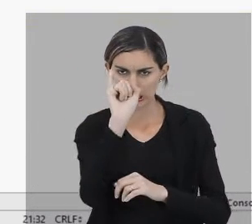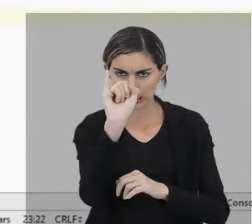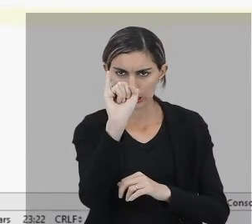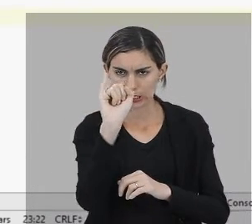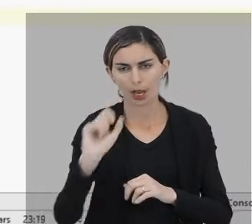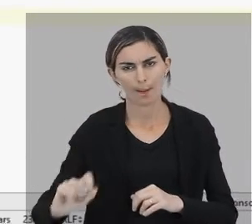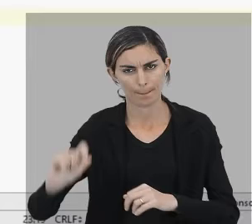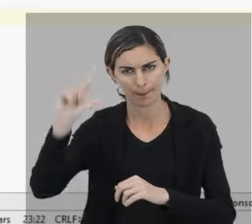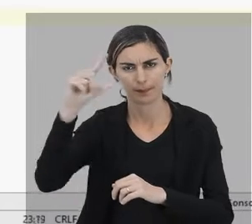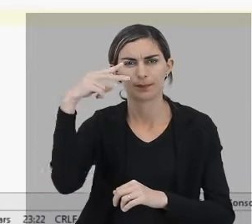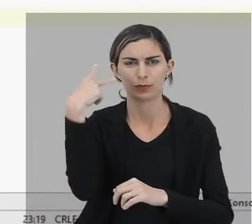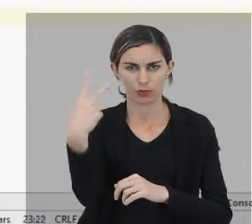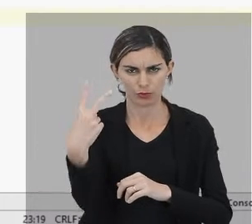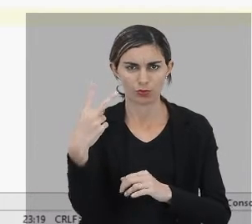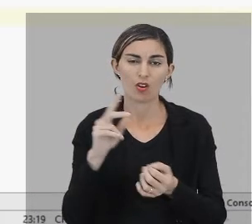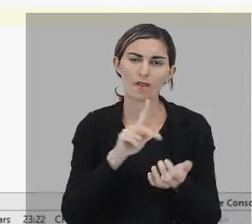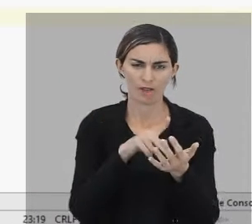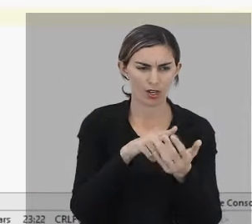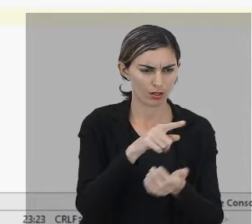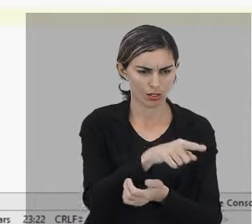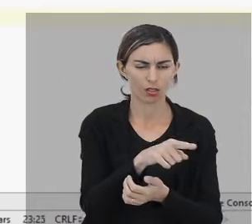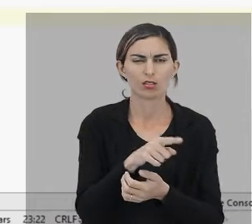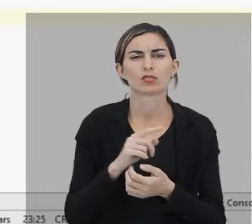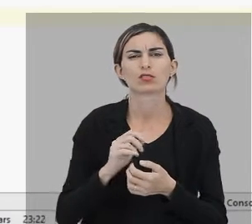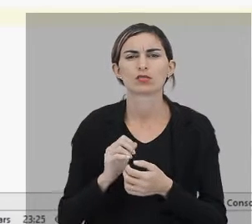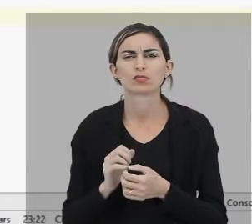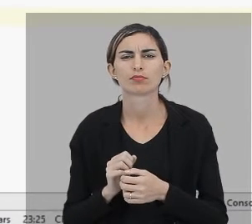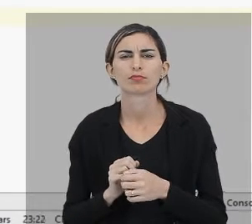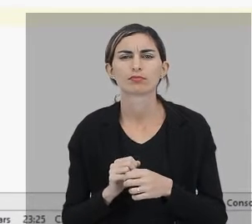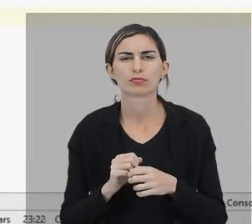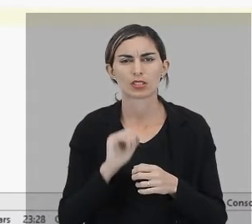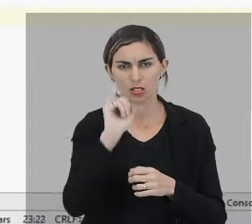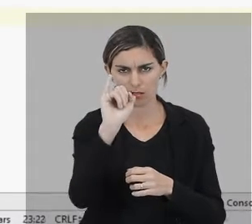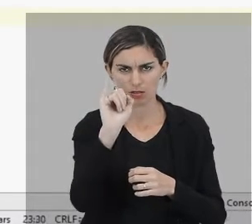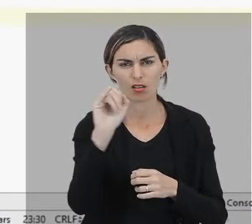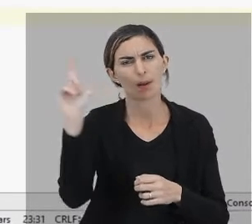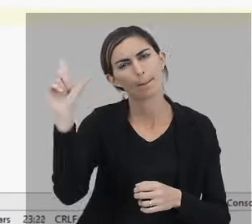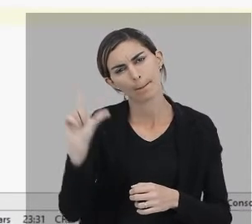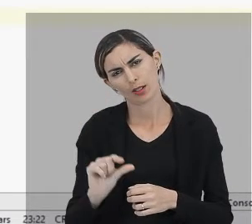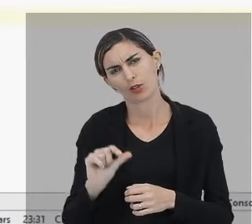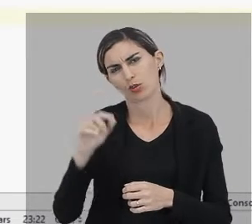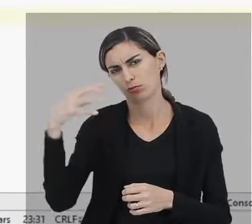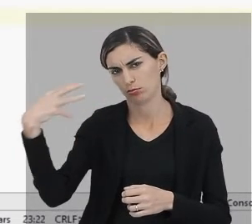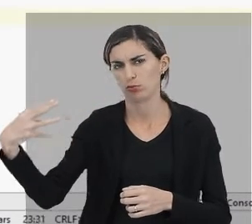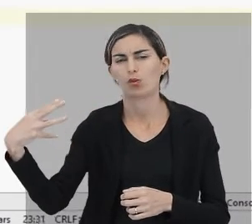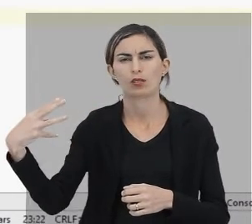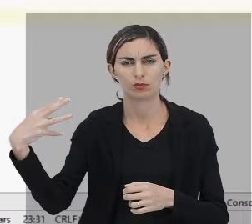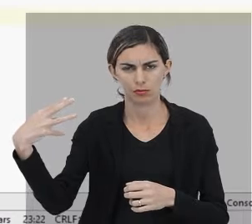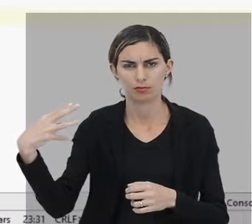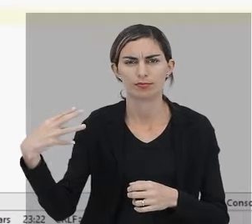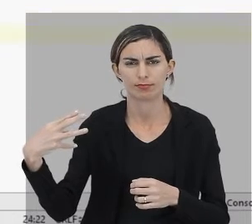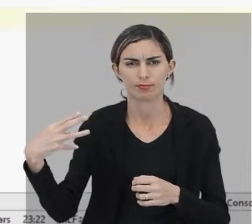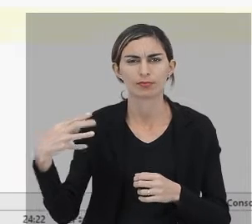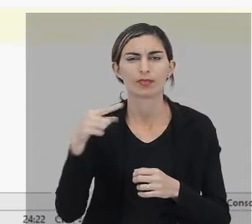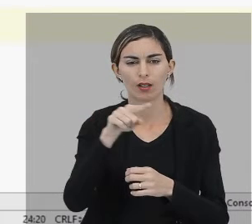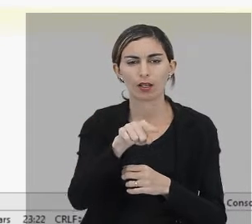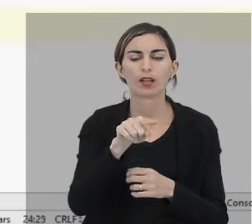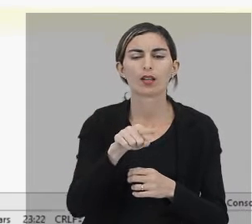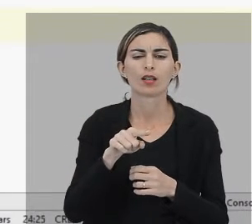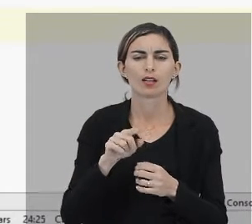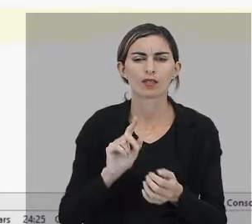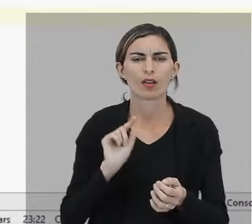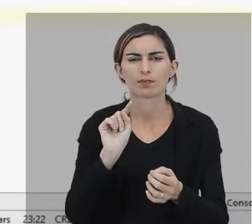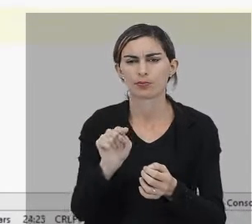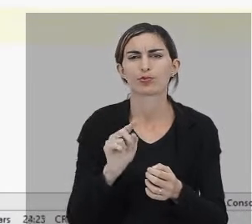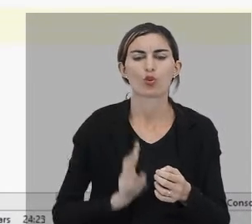Se essa parte for verdadeira e i for menor do que 4, ele